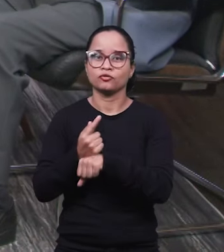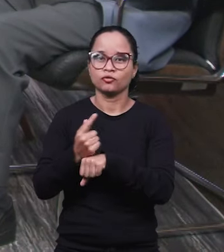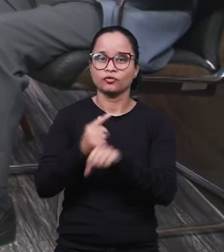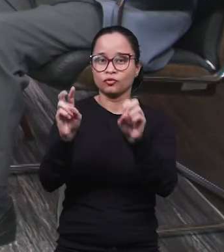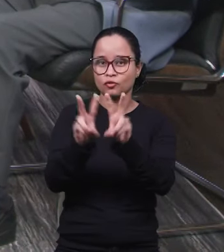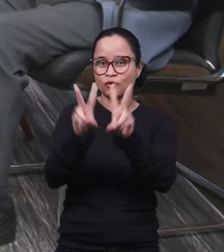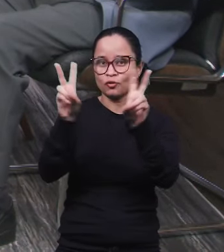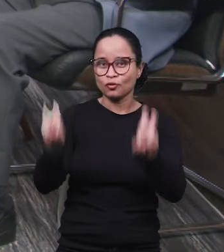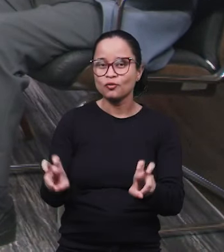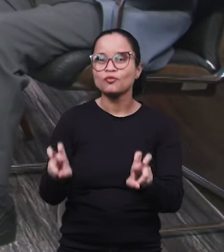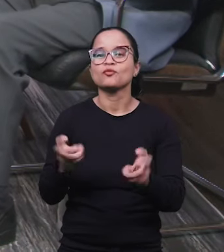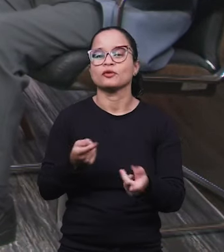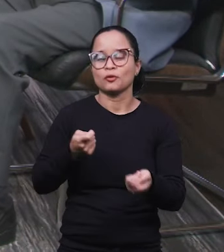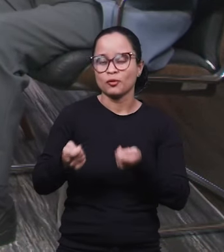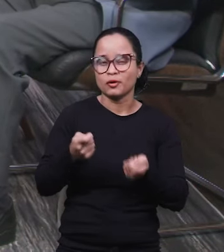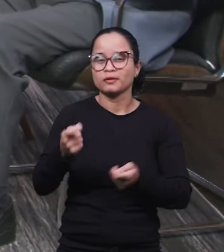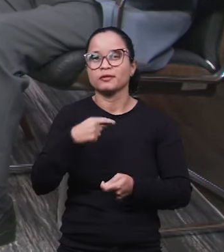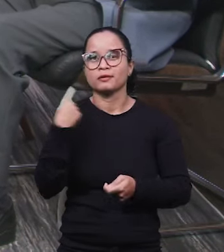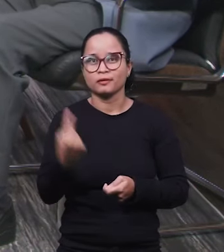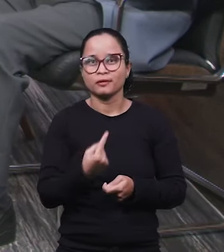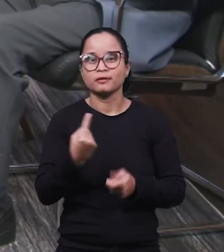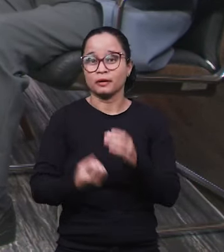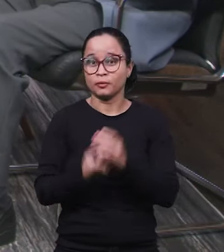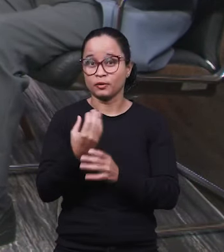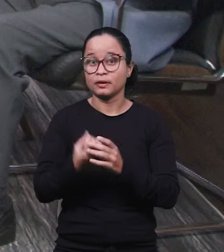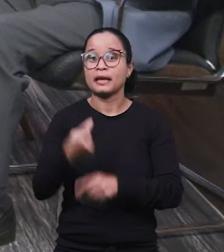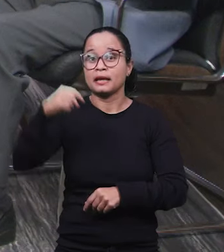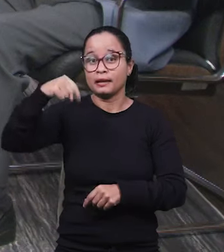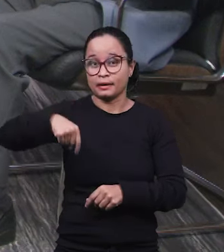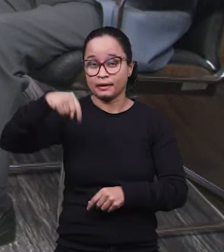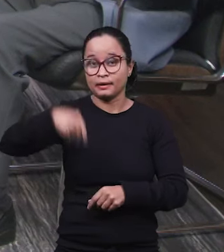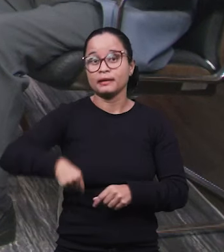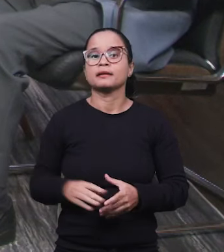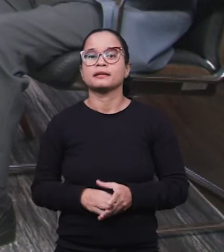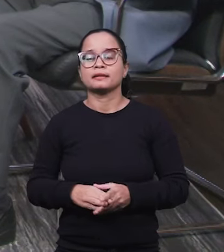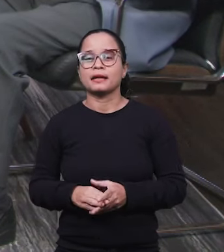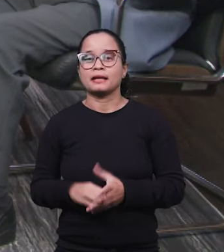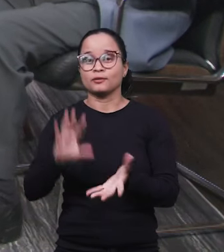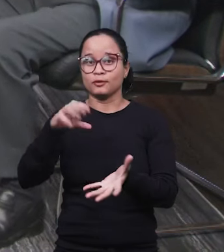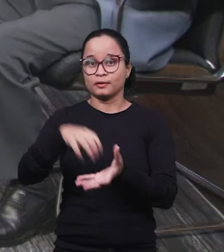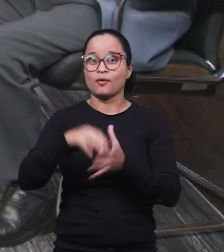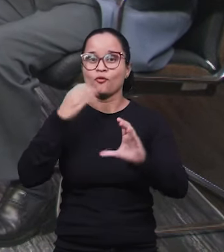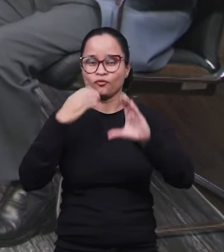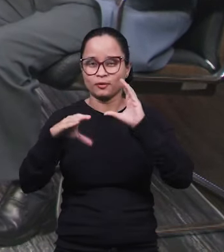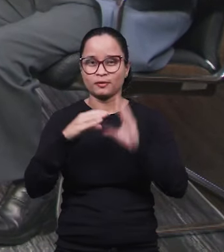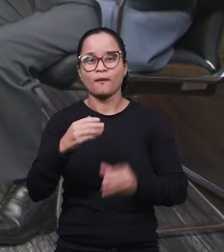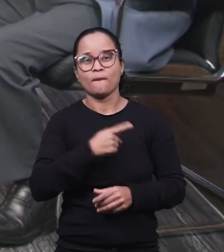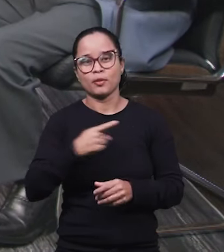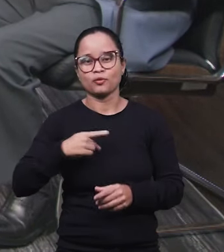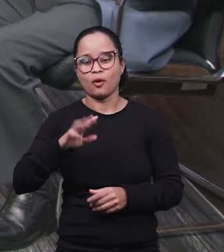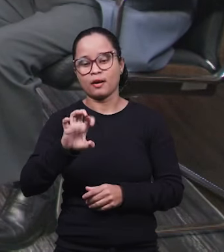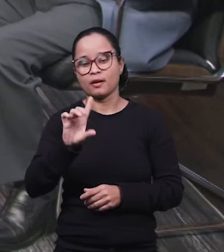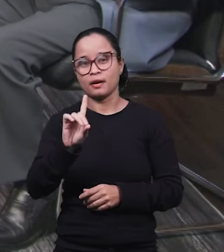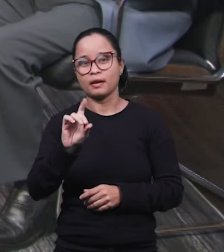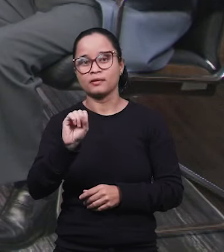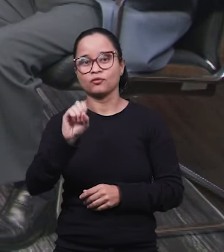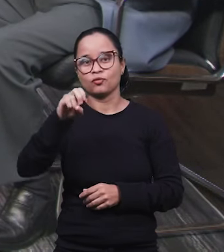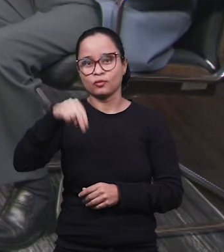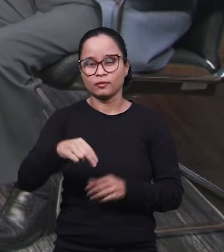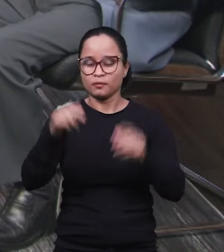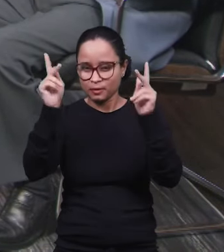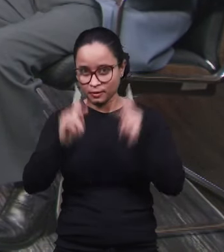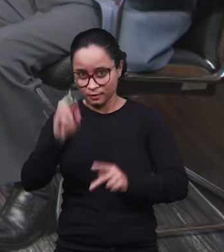Pastor Edson, a paz do Senhor, ele é daqui na nossa central de comunicações, né? O pastor Edson, a paz do Senhor. Pai Senhor, pastor Gilson, Pai